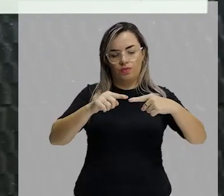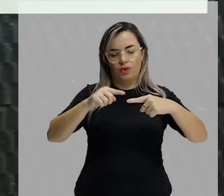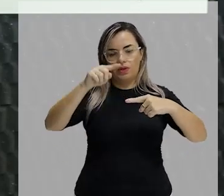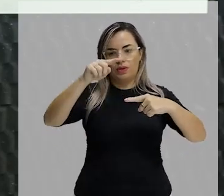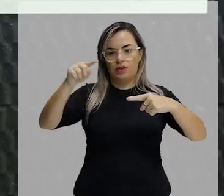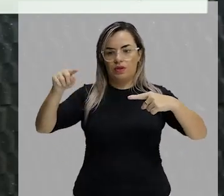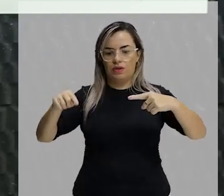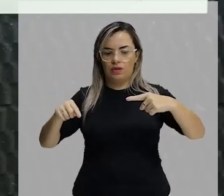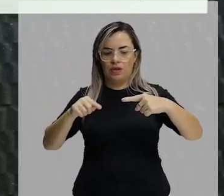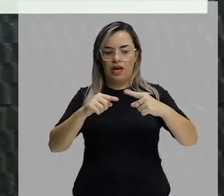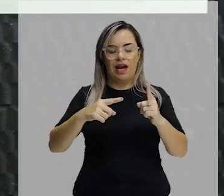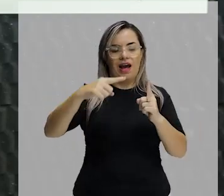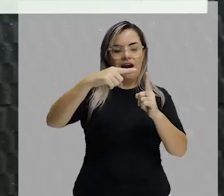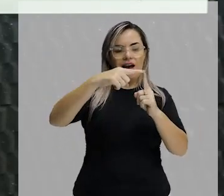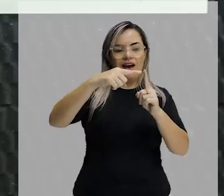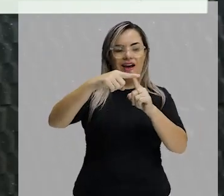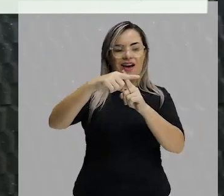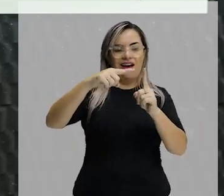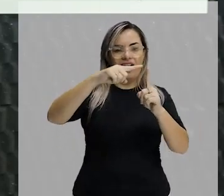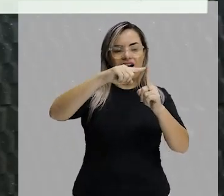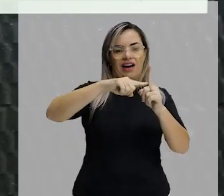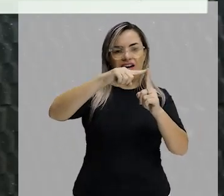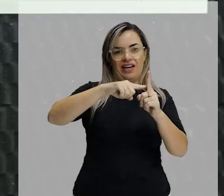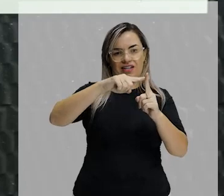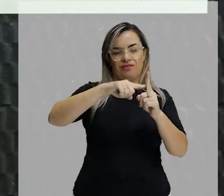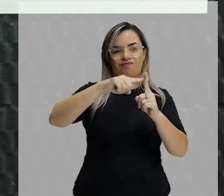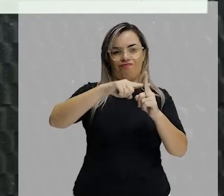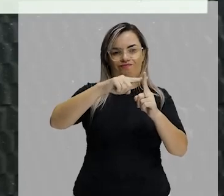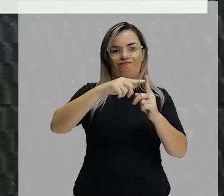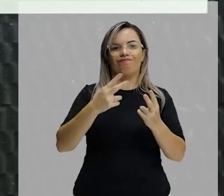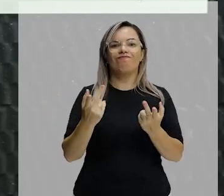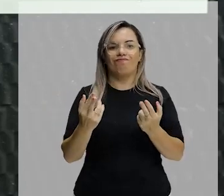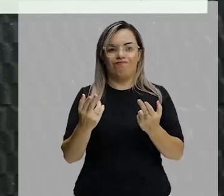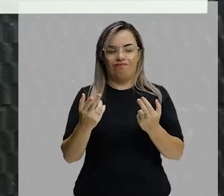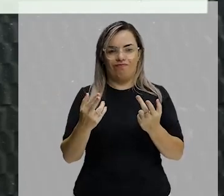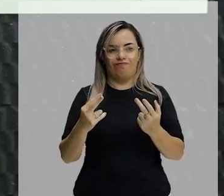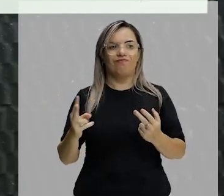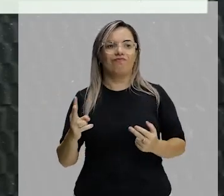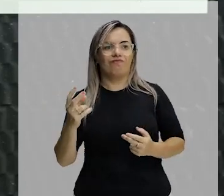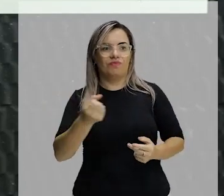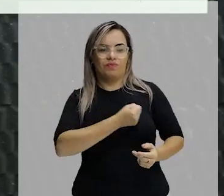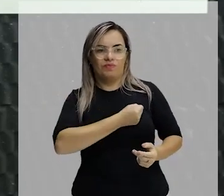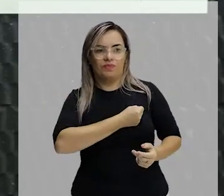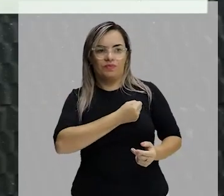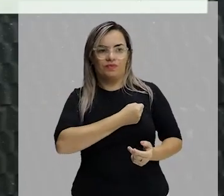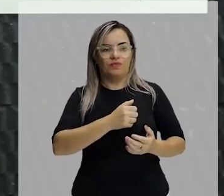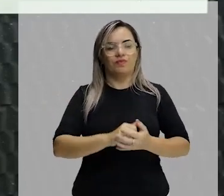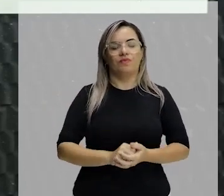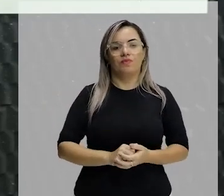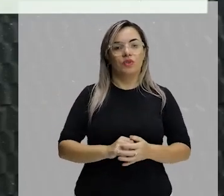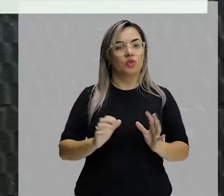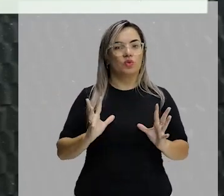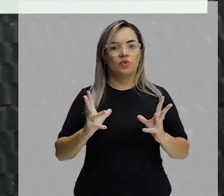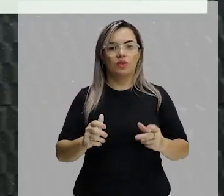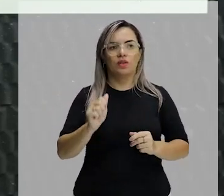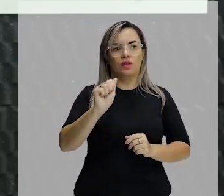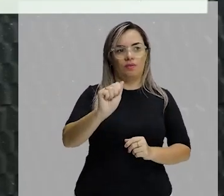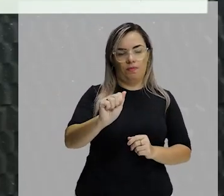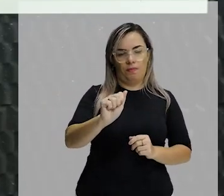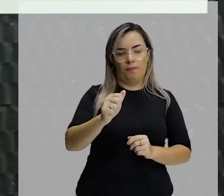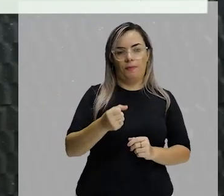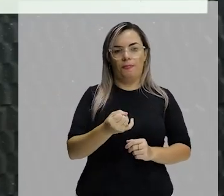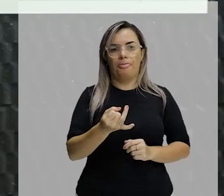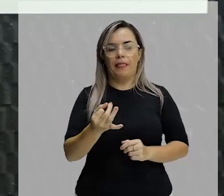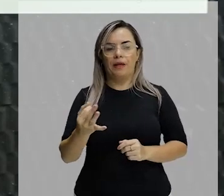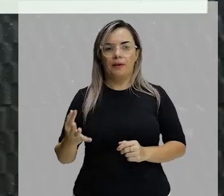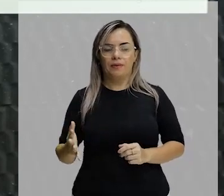são iguais. Beleza? Todas as arestas têm o mesmo valor. Então veja bem, se você for calcular